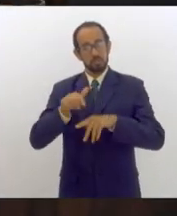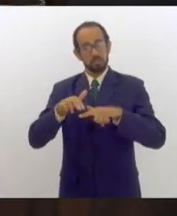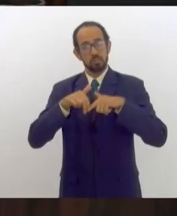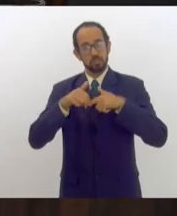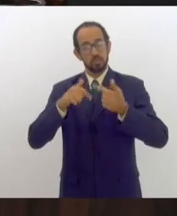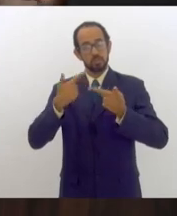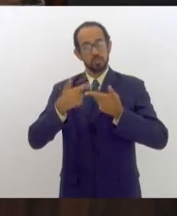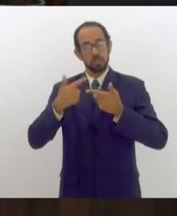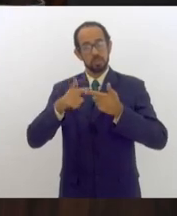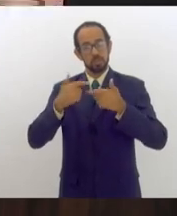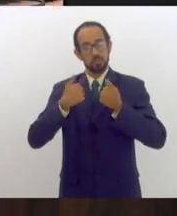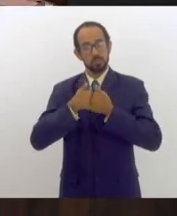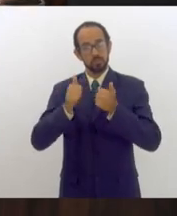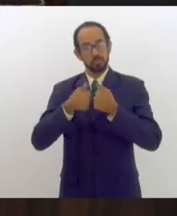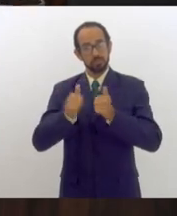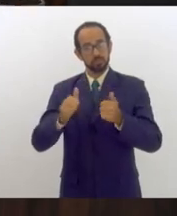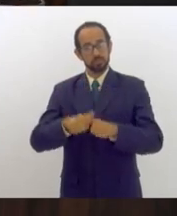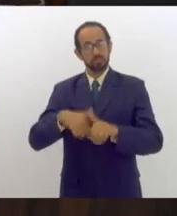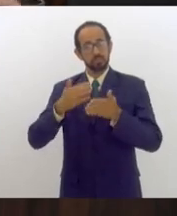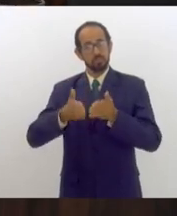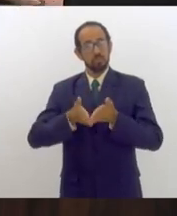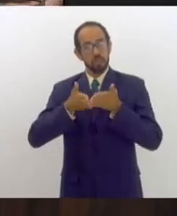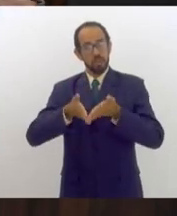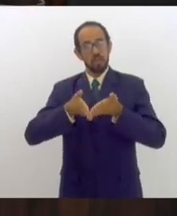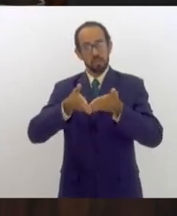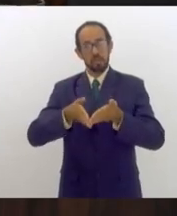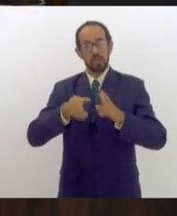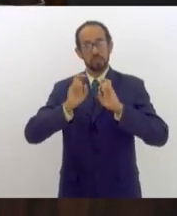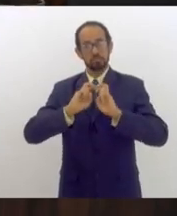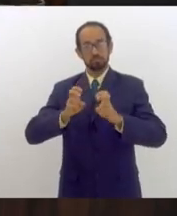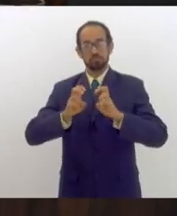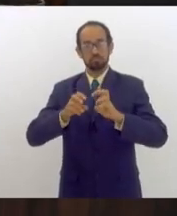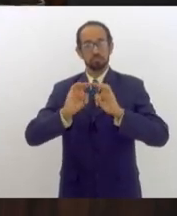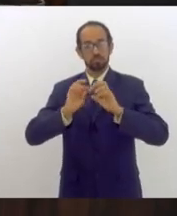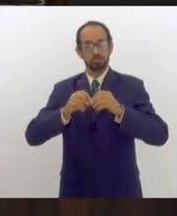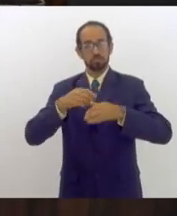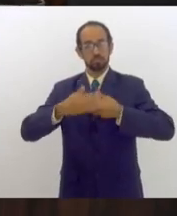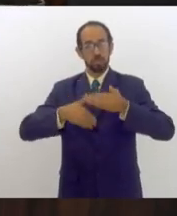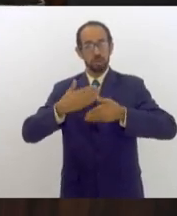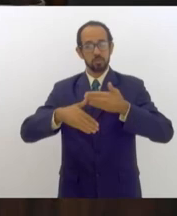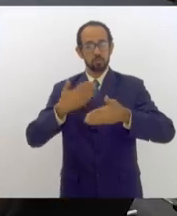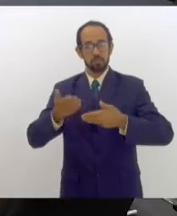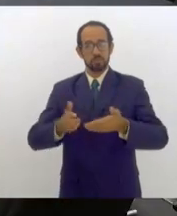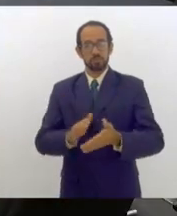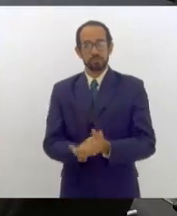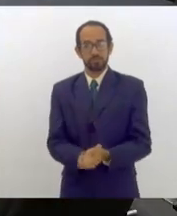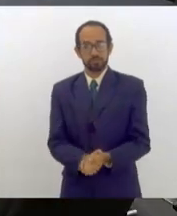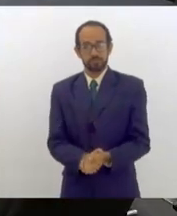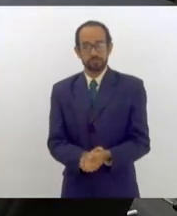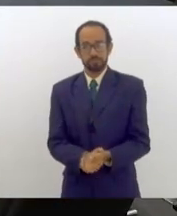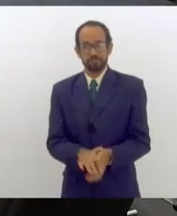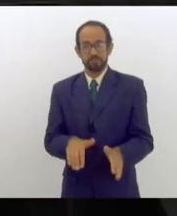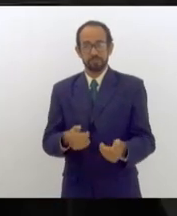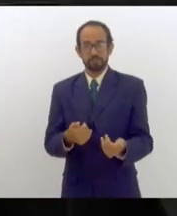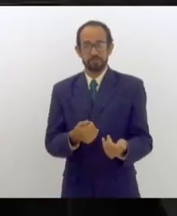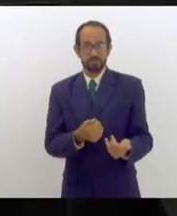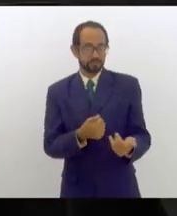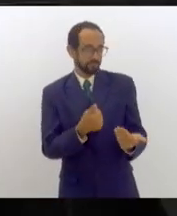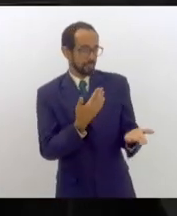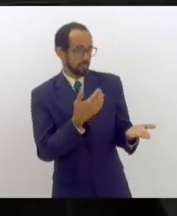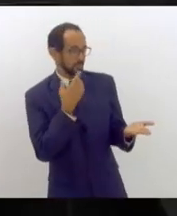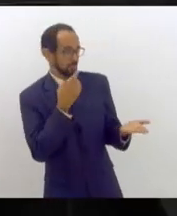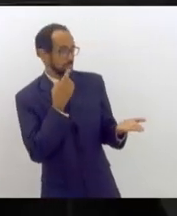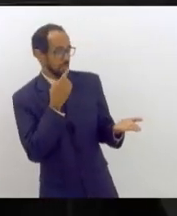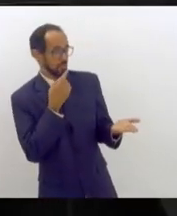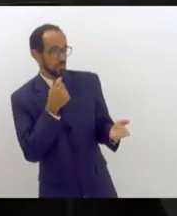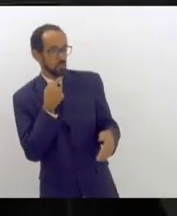a questão das vagas é a mesma coisa vivemos o caos deputada eu não